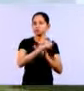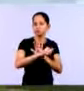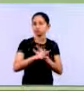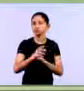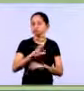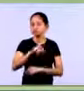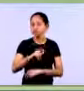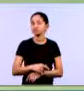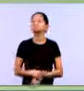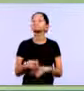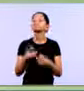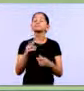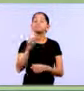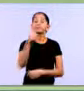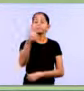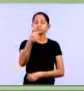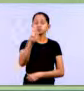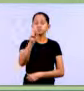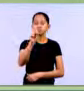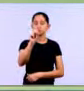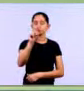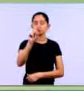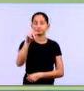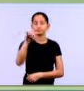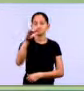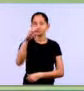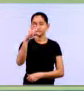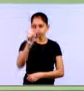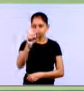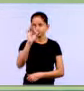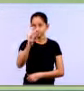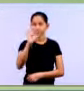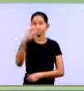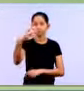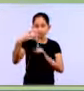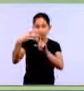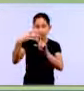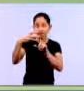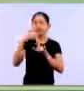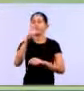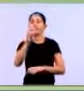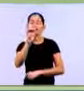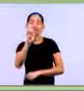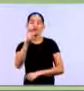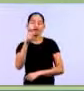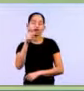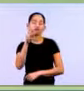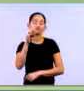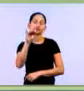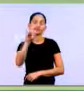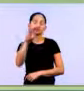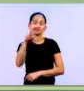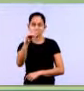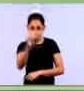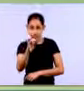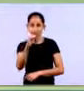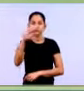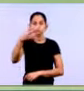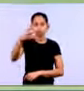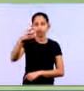São elas a suspensão, a extinção e a exclusão. Elas alteram a situação do